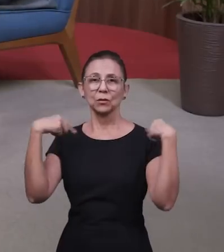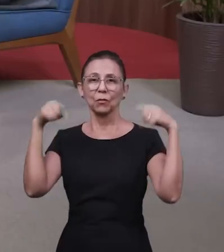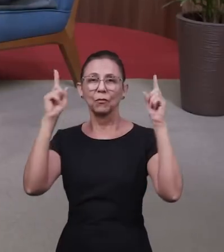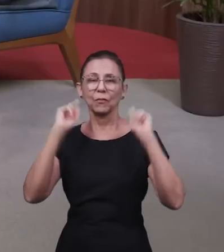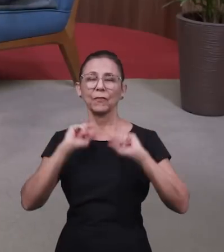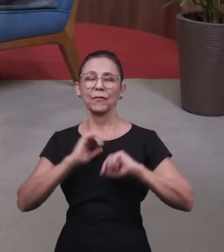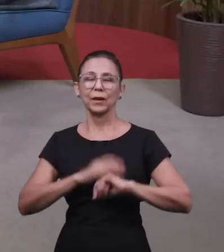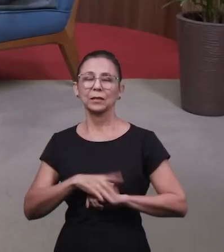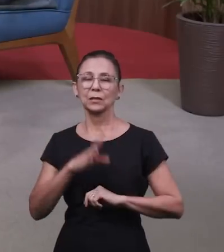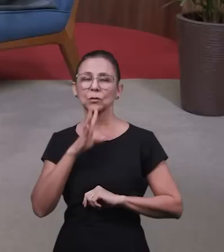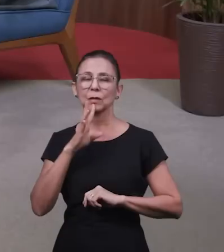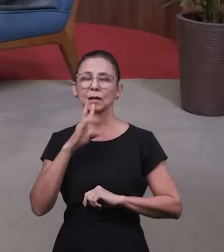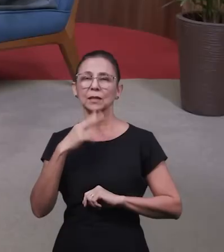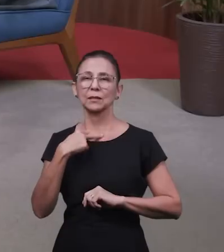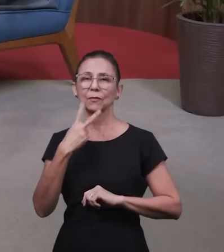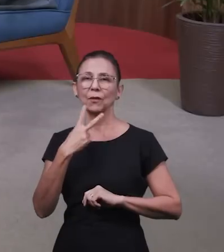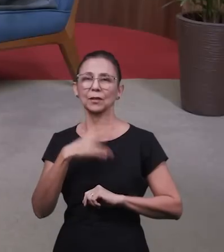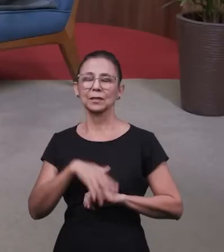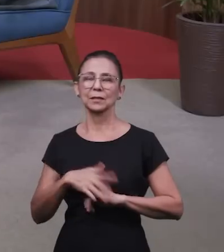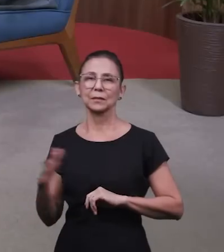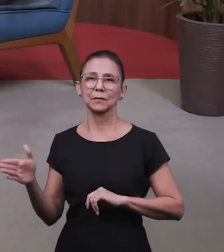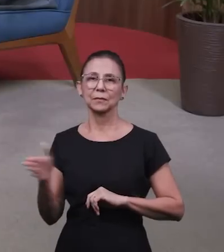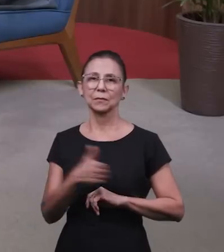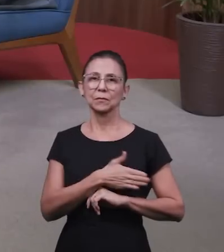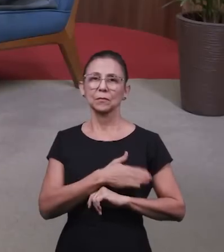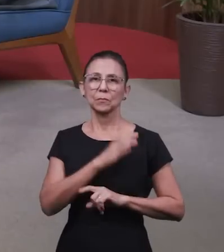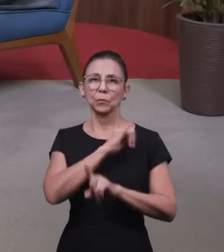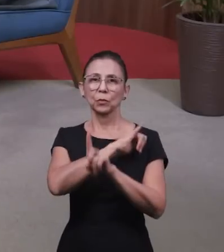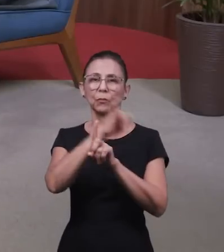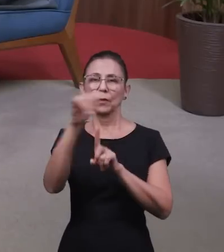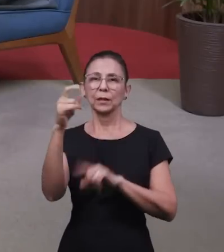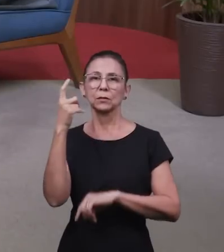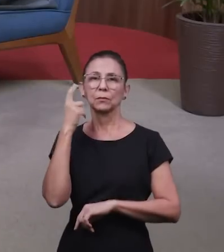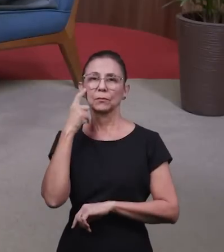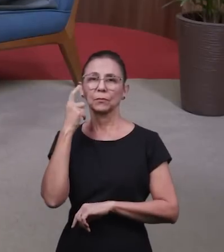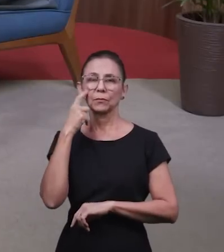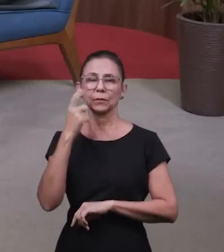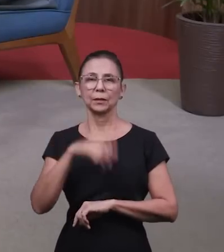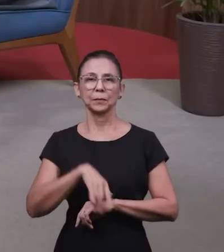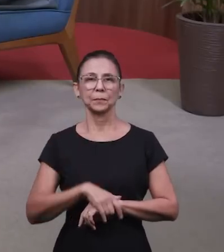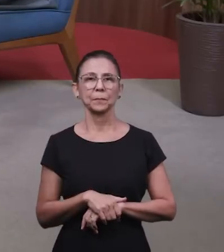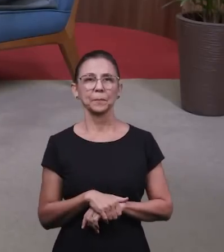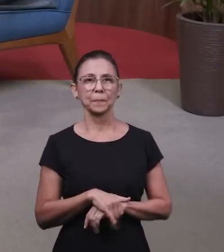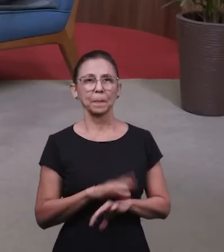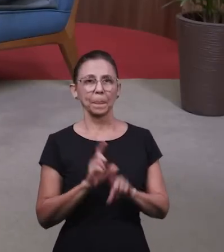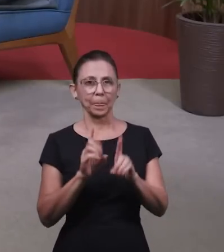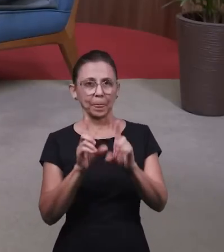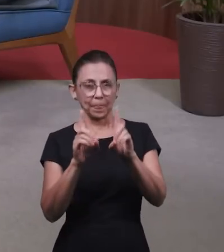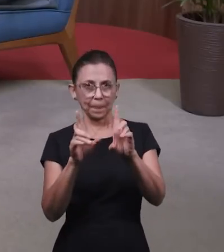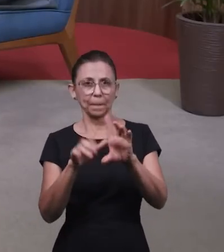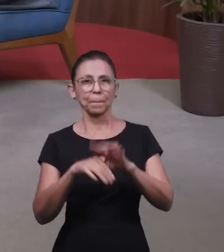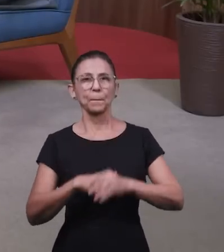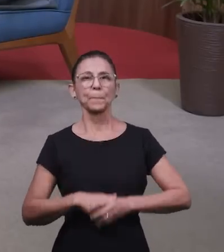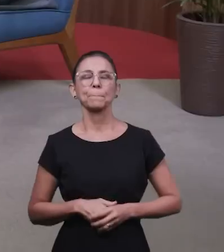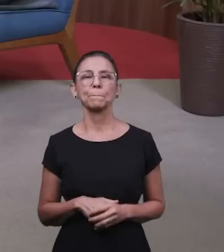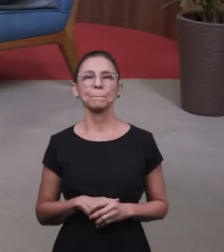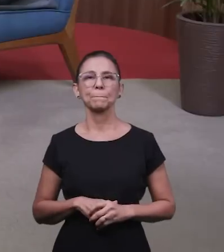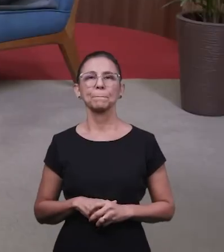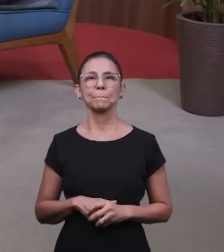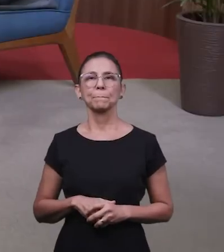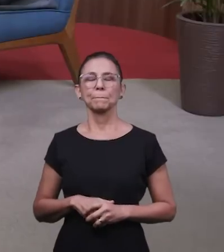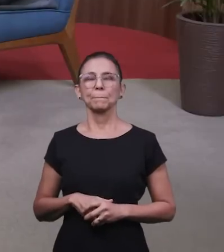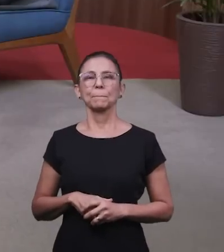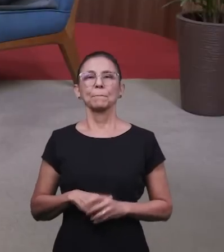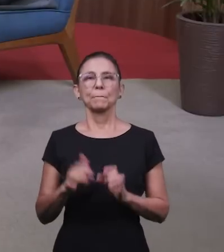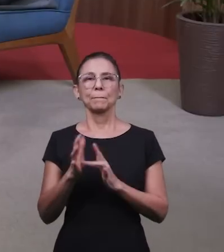Bom, me conhecem, delas eu sou conhecido. vamos ver a aplicação profética dessa doutrina que nós vemos aqui,